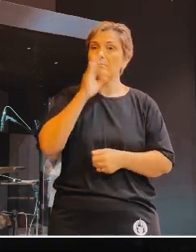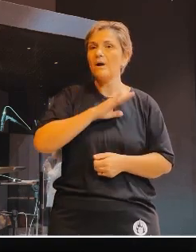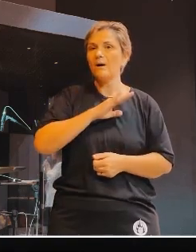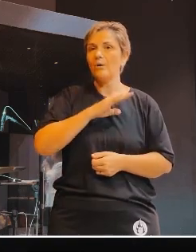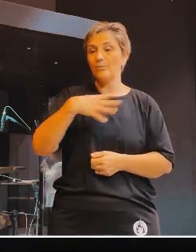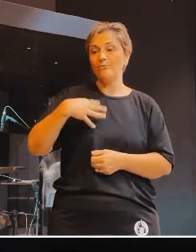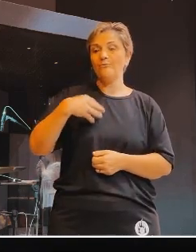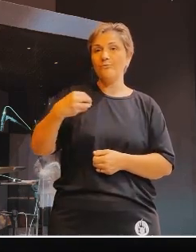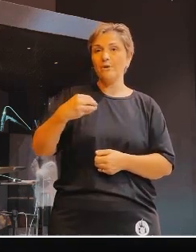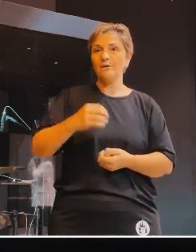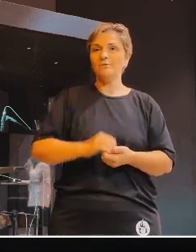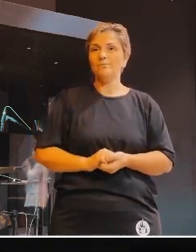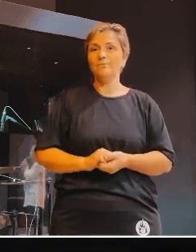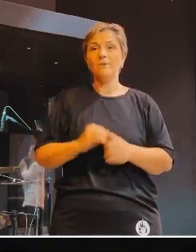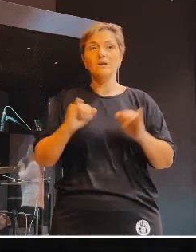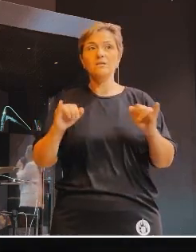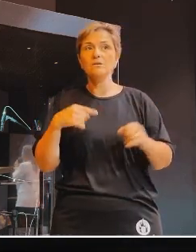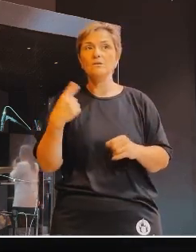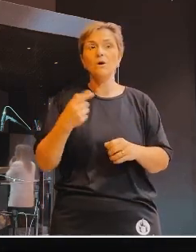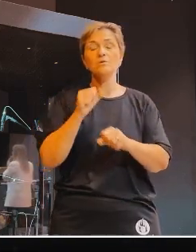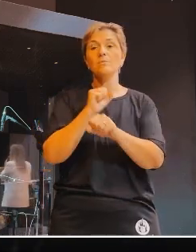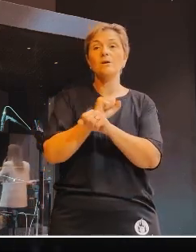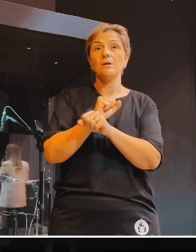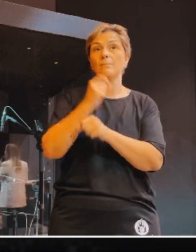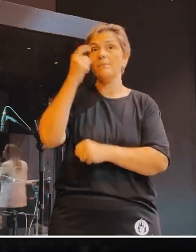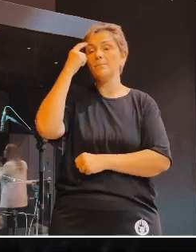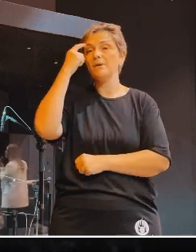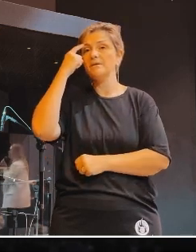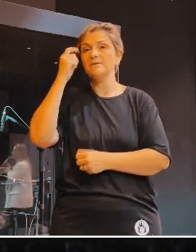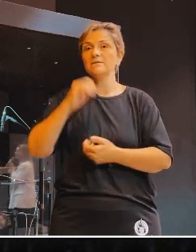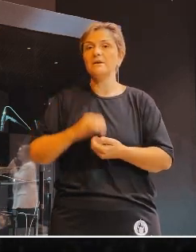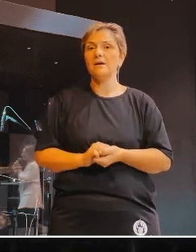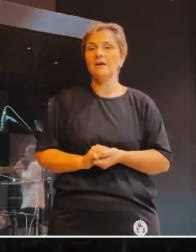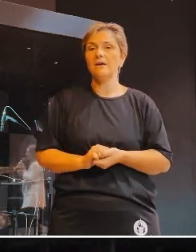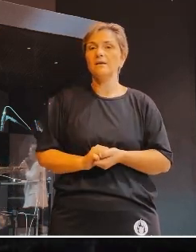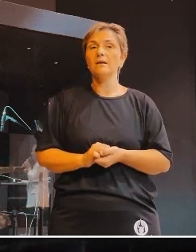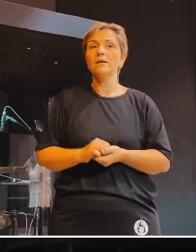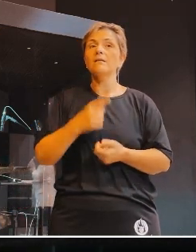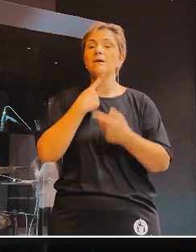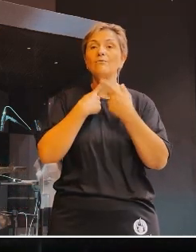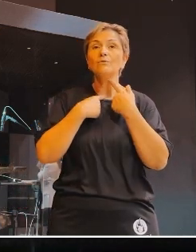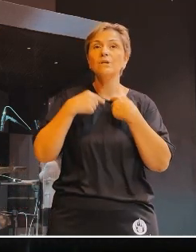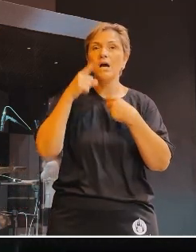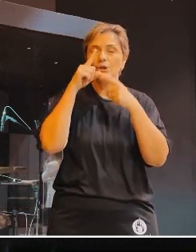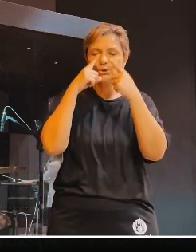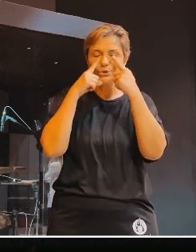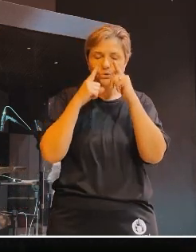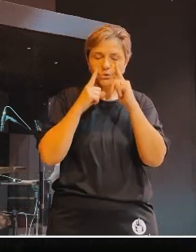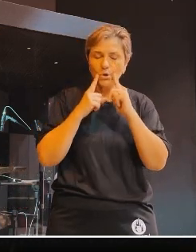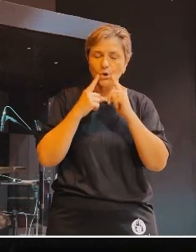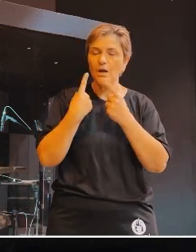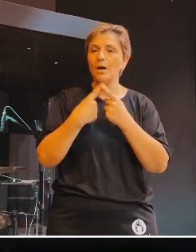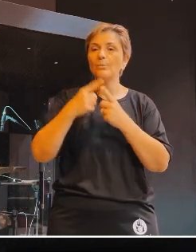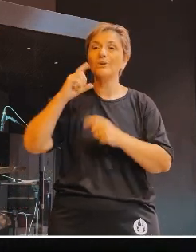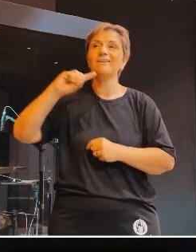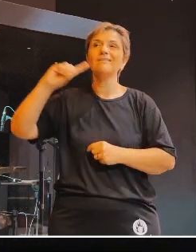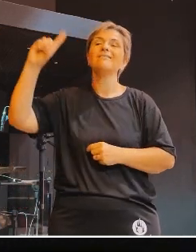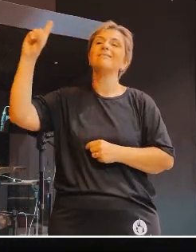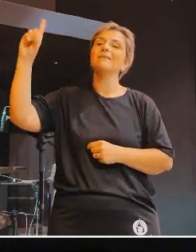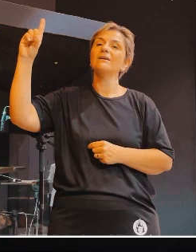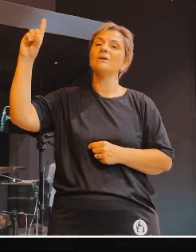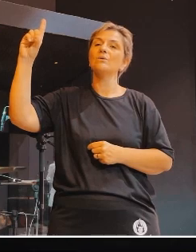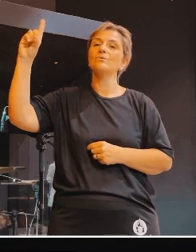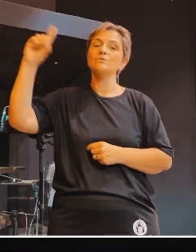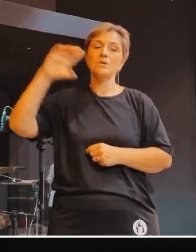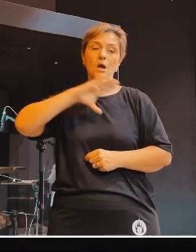E se nós pararmos para pensar nisso, dá até vontade de chorar. Porque Deus amou